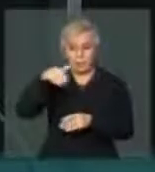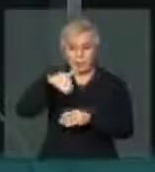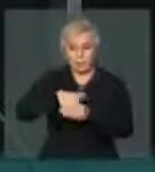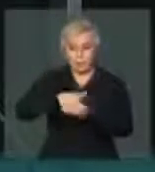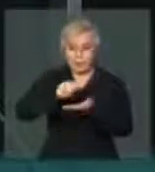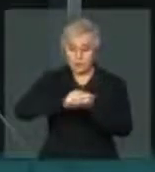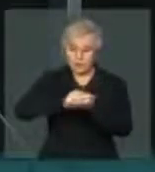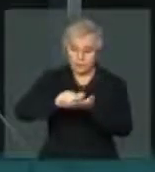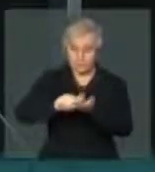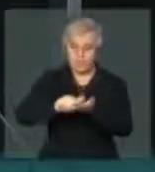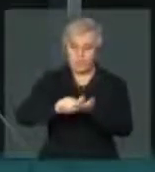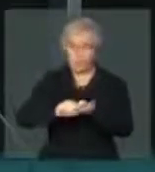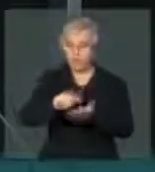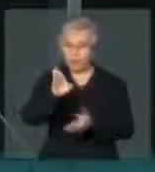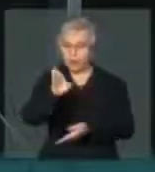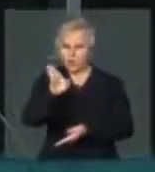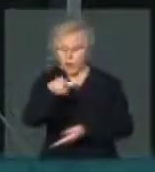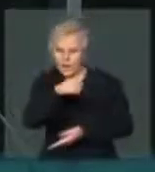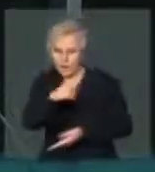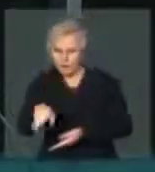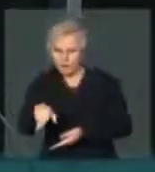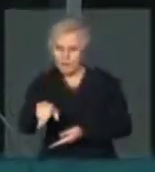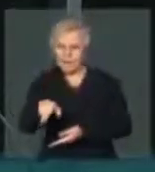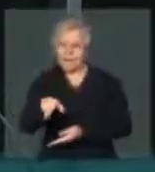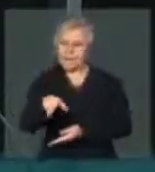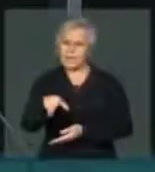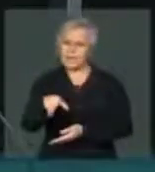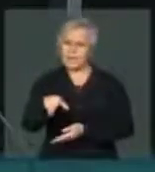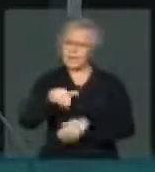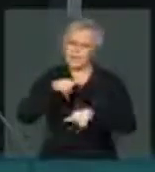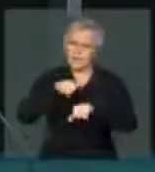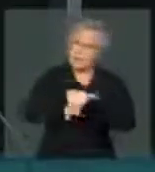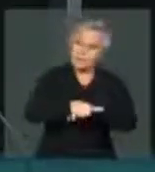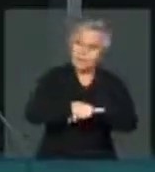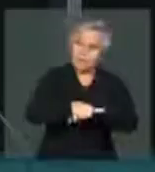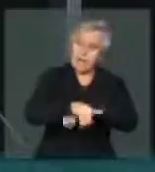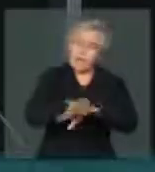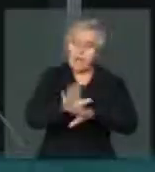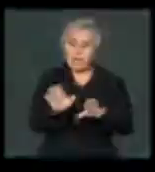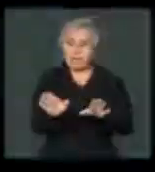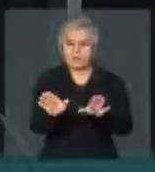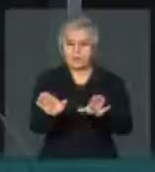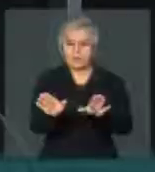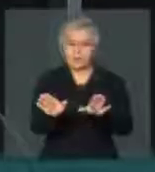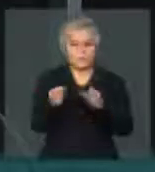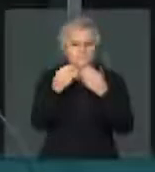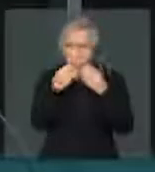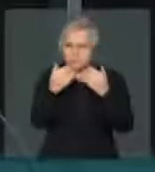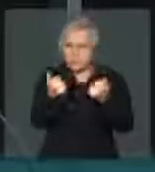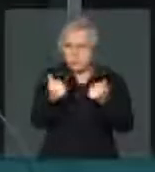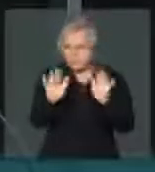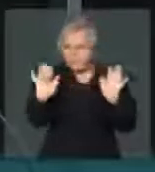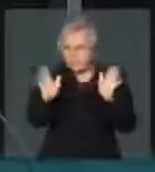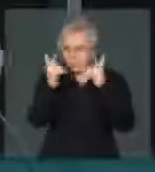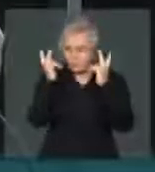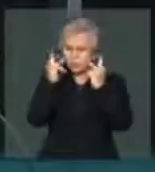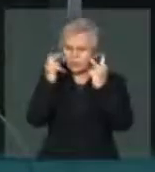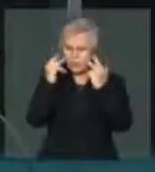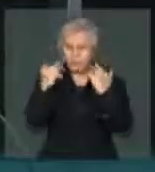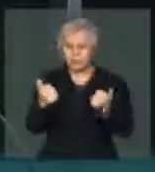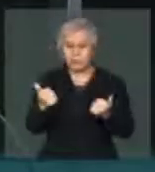não comparecer, ninguém vai ser preso por causa disso, nem ir à falência por causa disso, ela deriva de